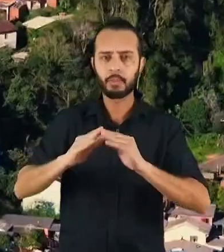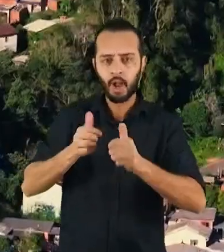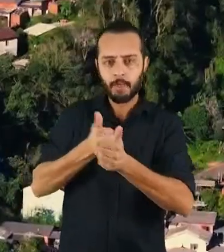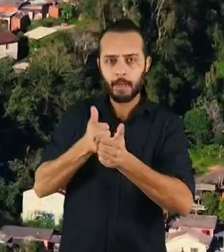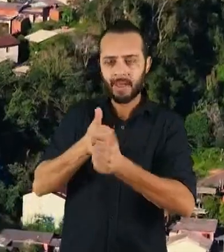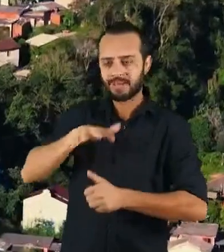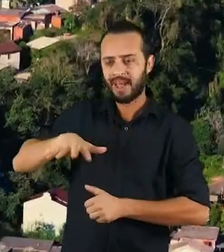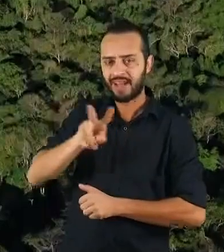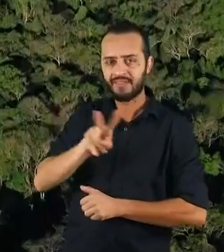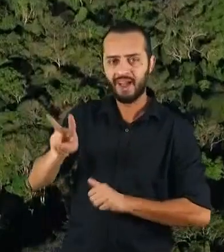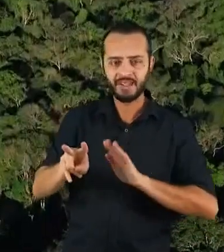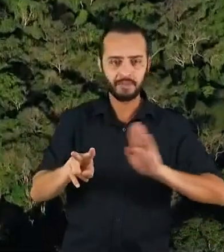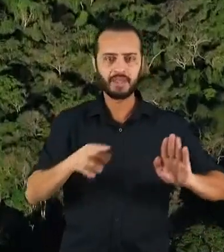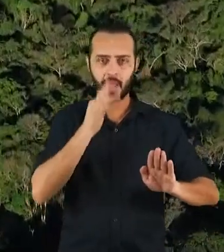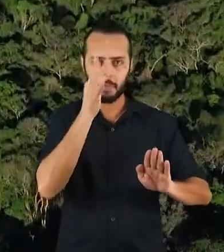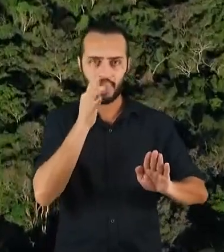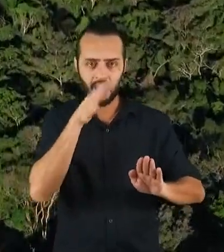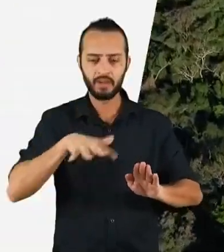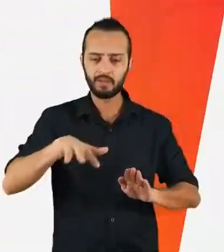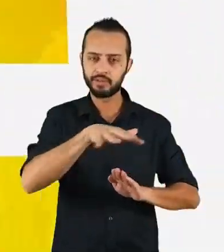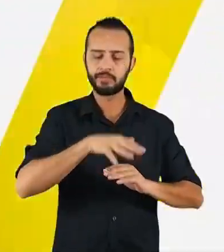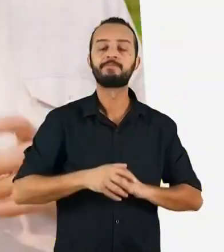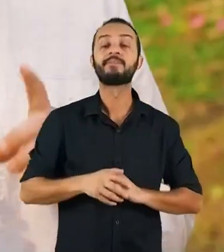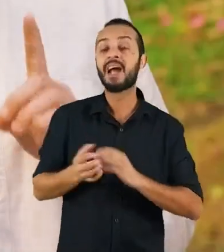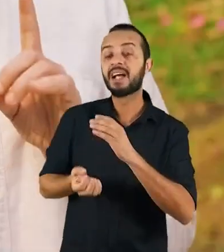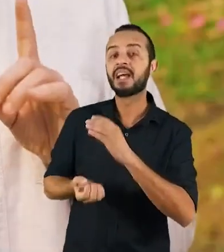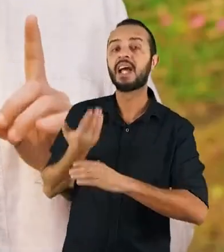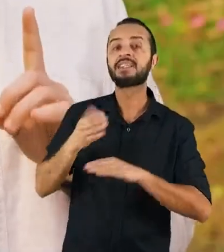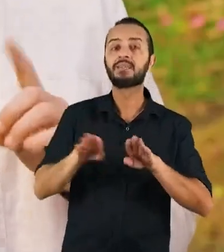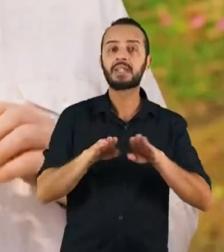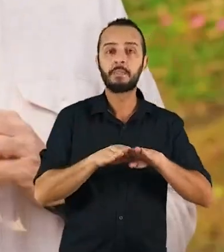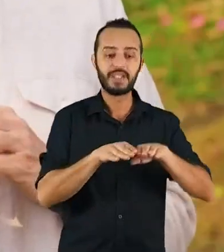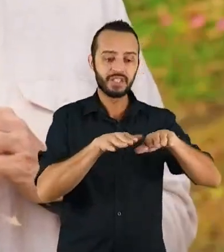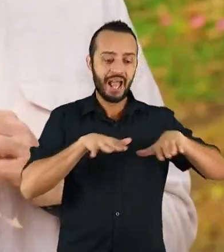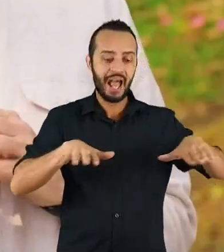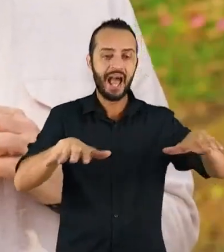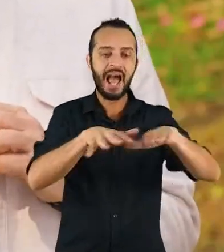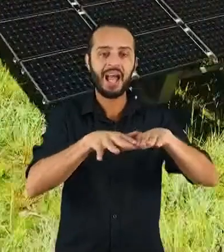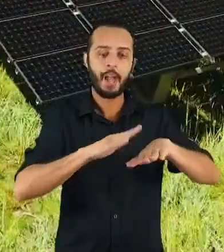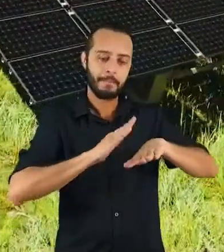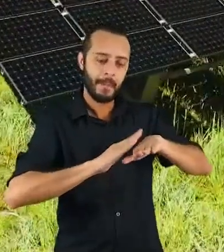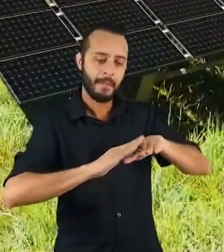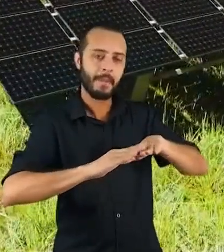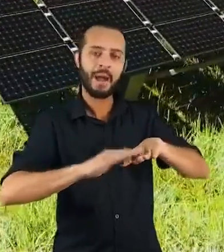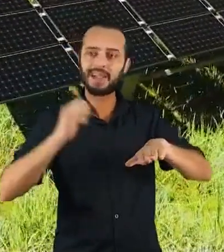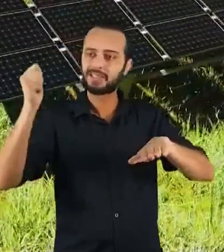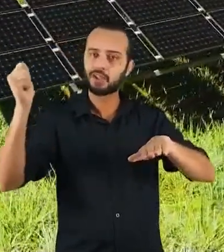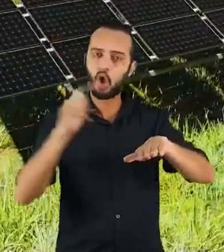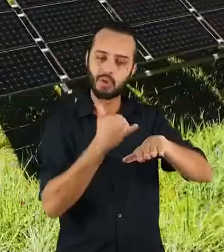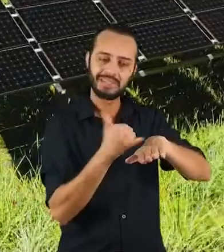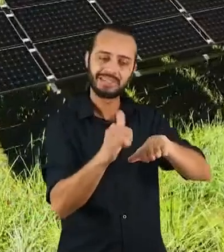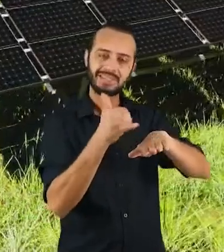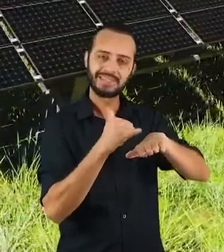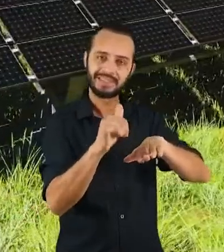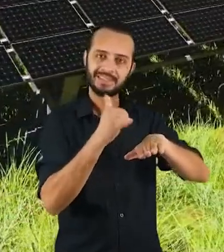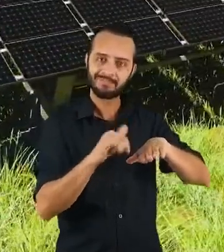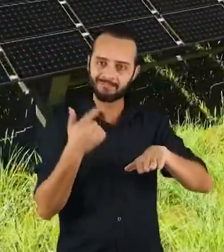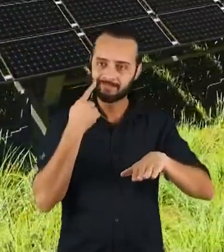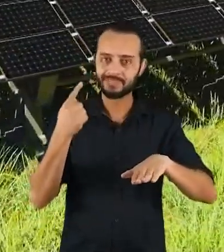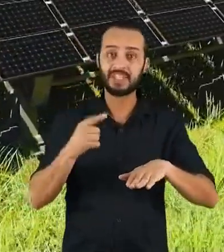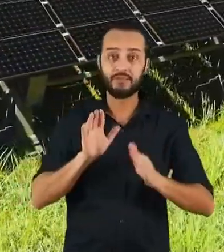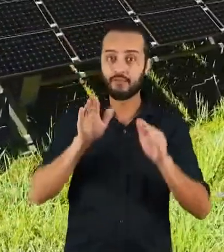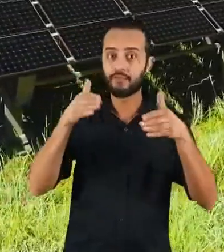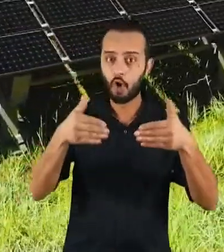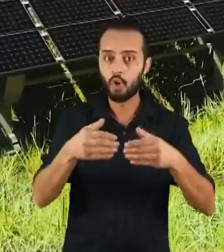Várzea, Belvedere e Margarida. Criação de fazendas de energia solar e foco na economia de baixo